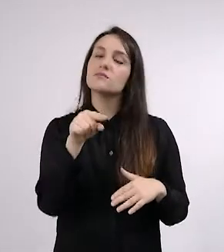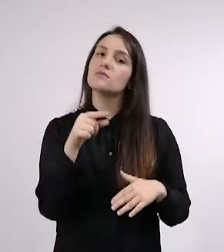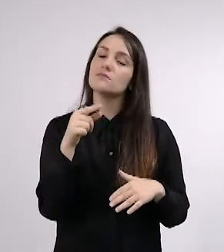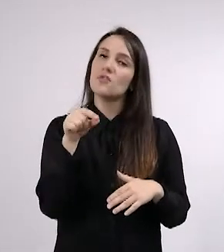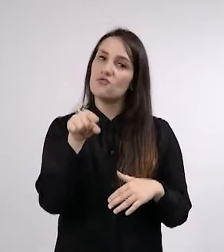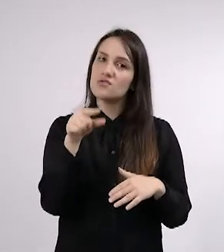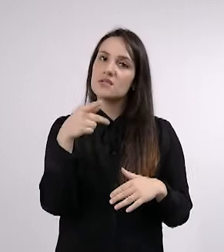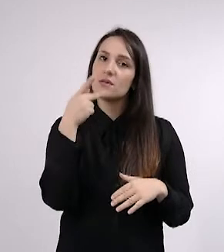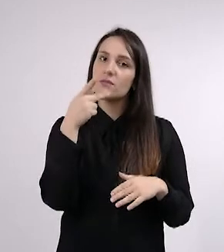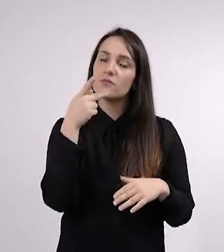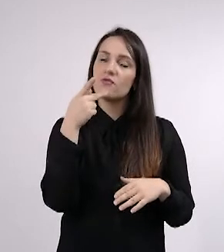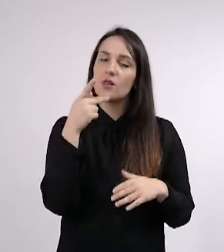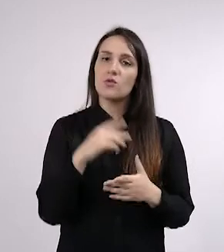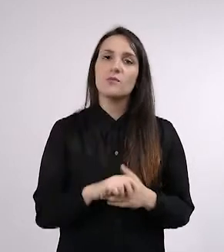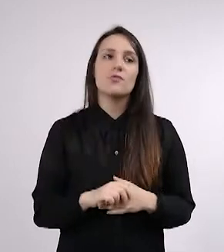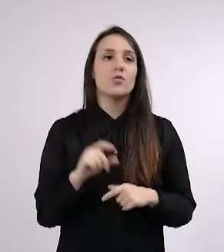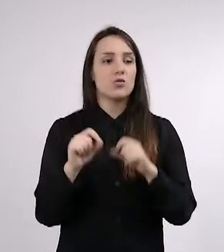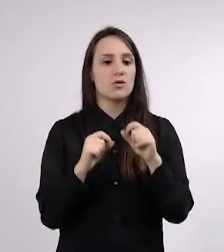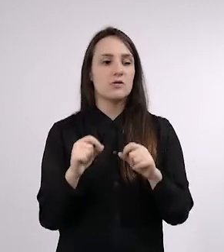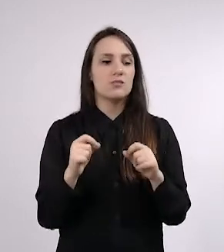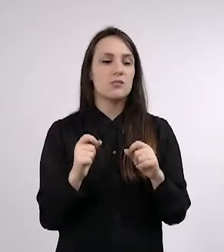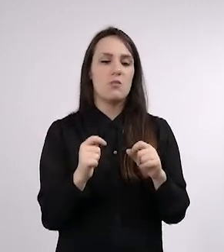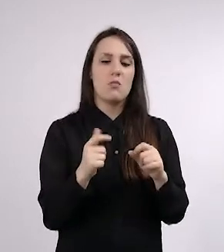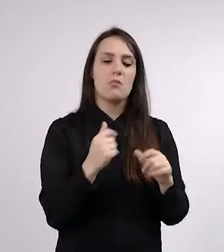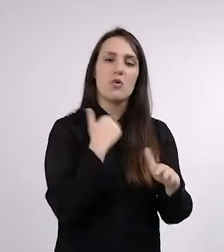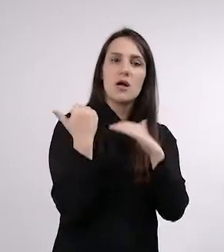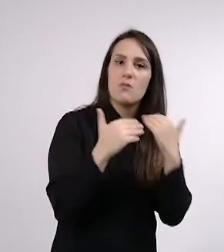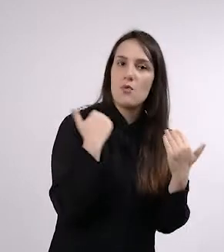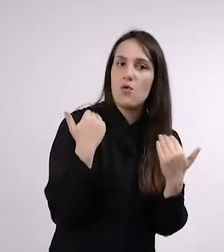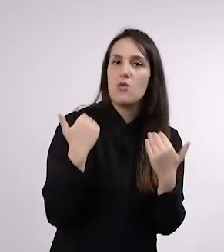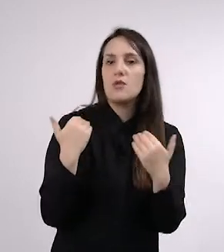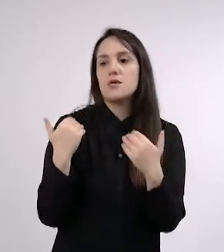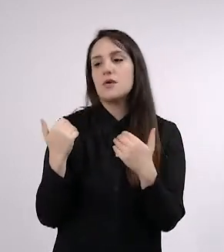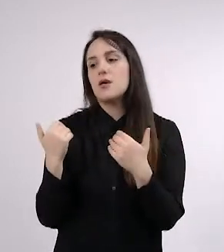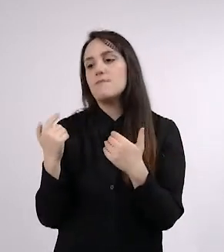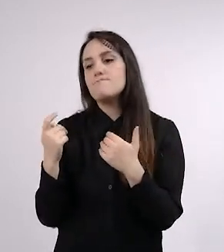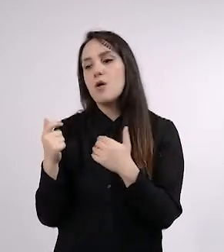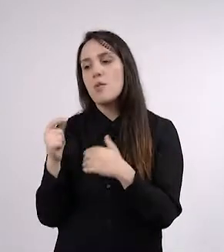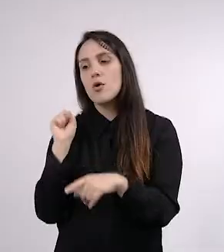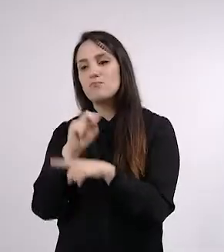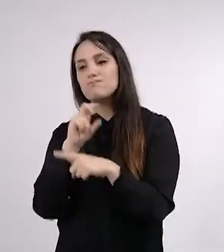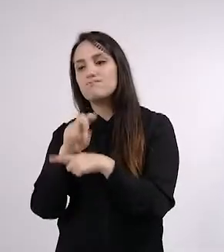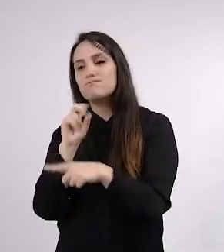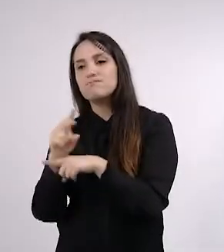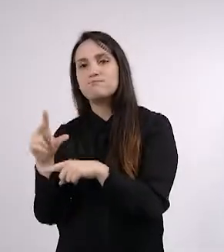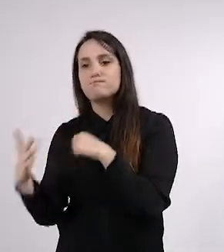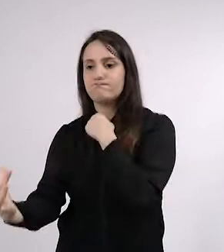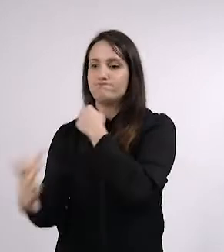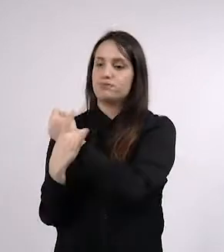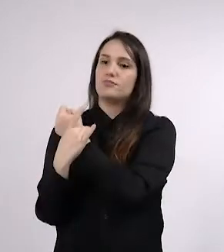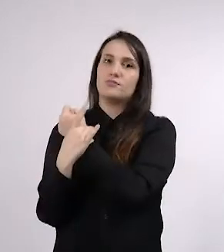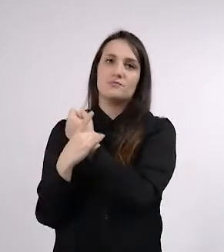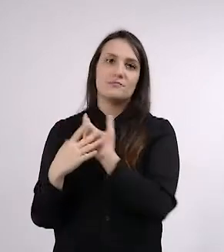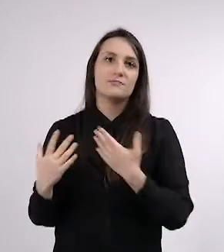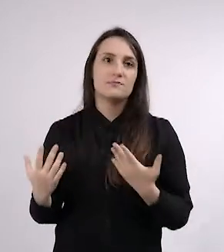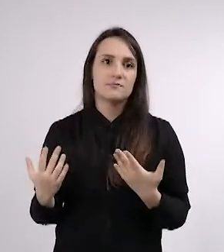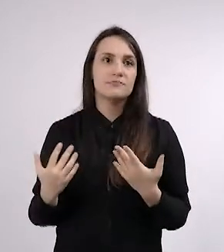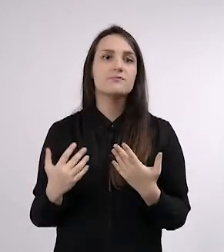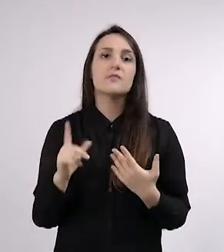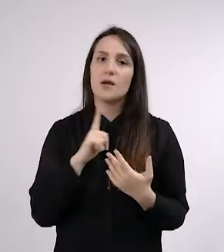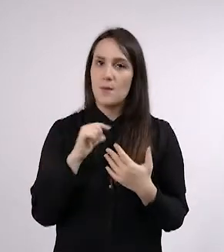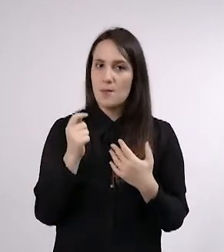melhores indicadores em relação a óbitos, a taxa de contaminação por 100 mil habitantes, todos esses indicadores que a